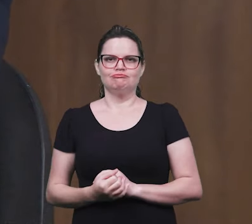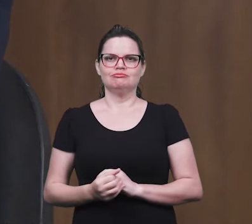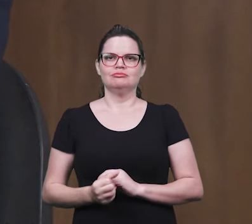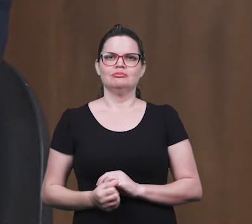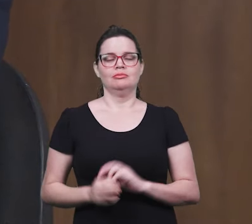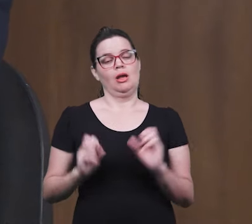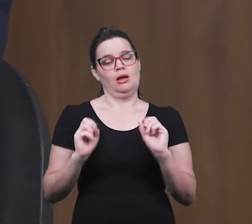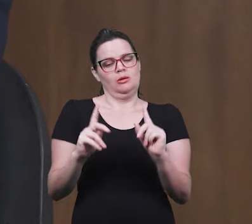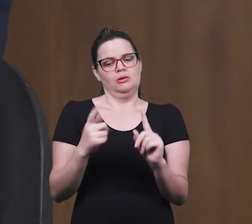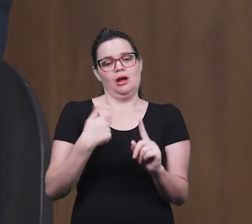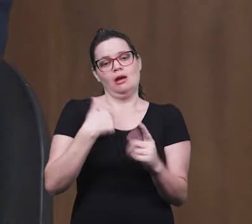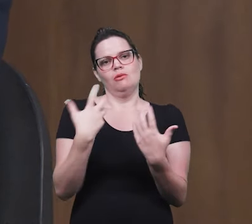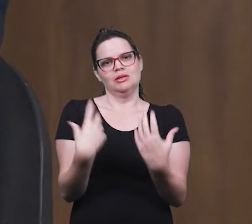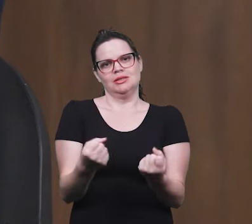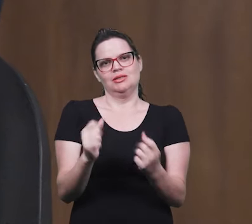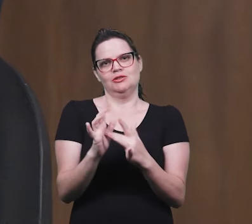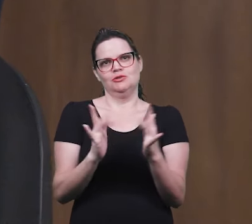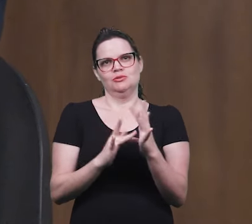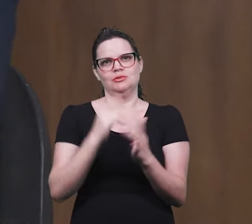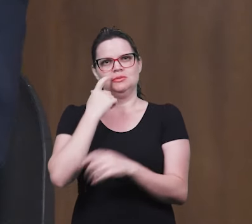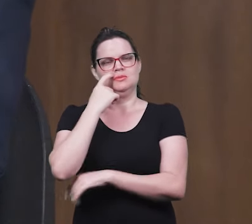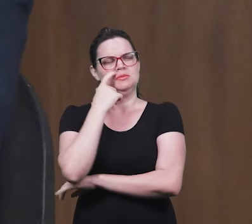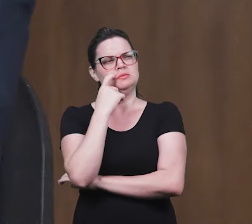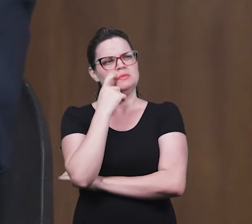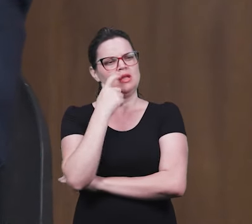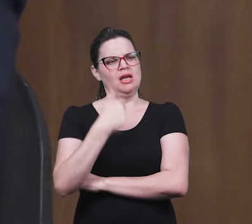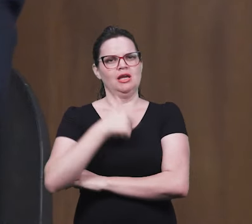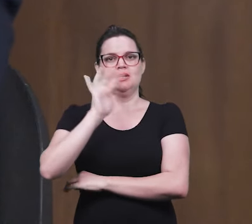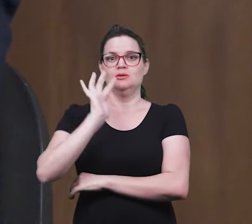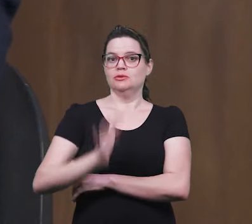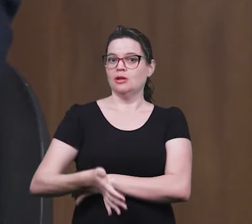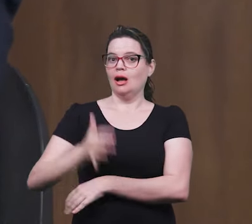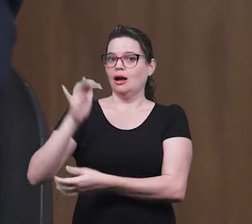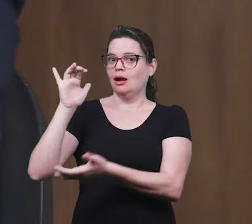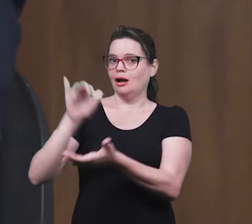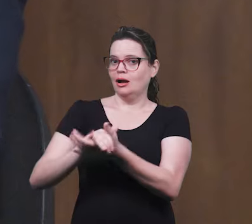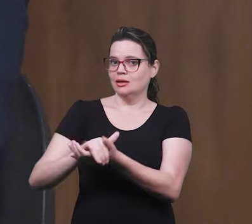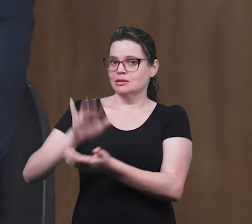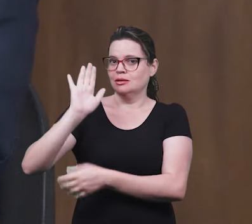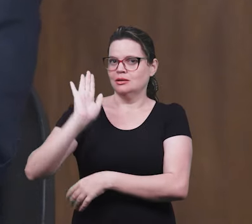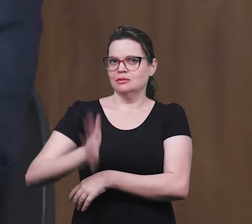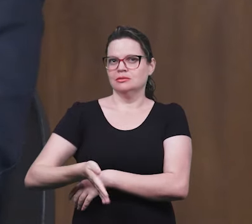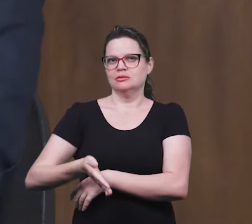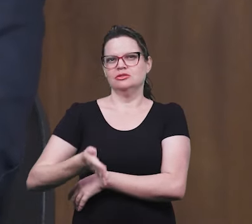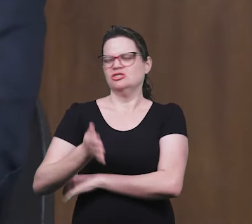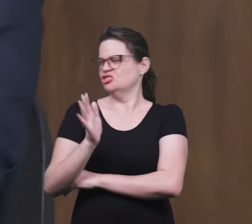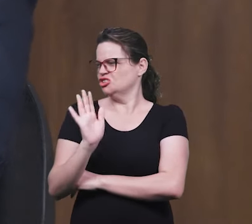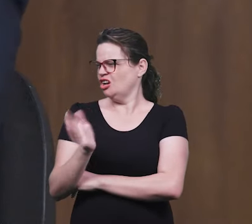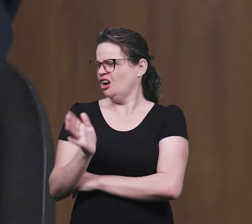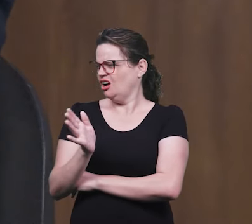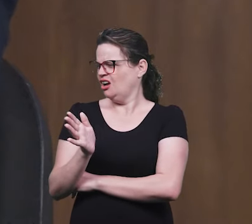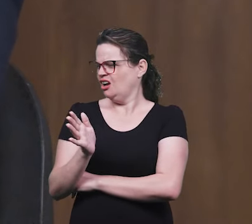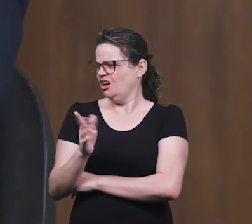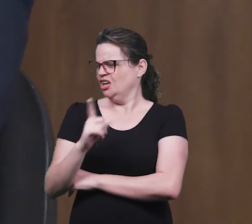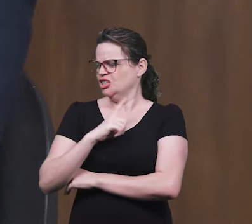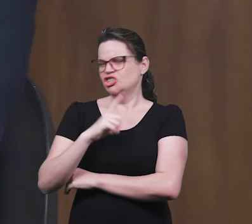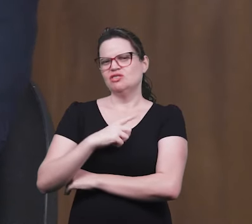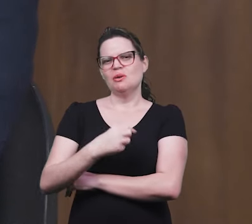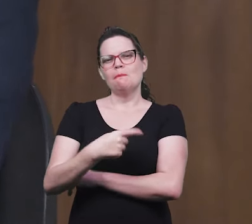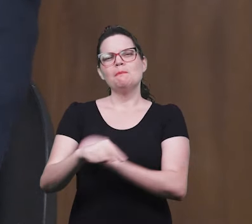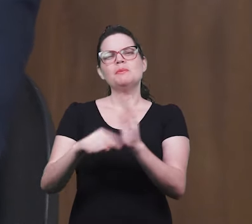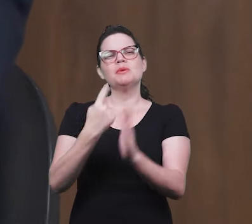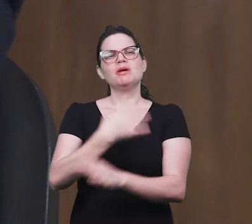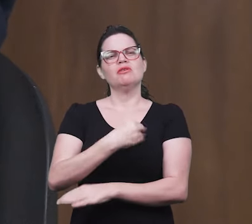Aí eu me converti. Eu já estava casado, já tinha, acho que Ana Paula, tinha Ana Paula e